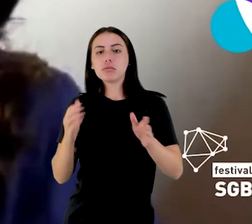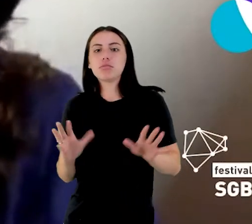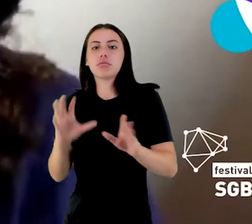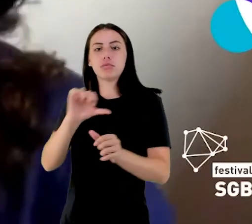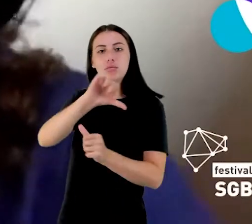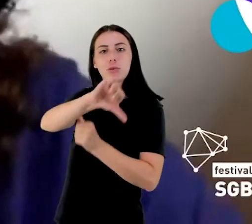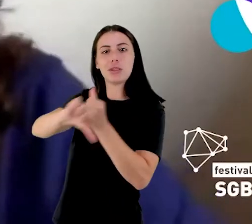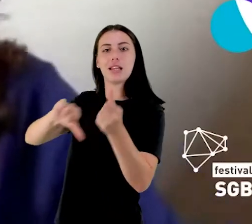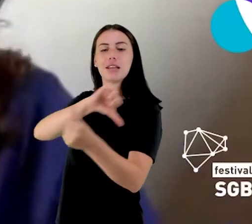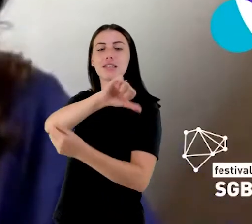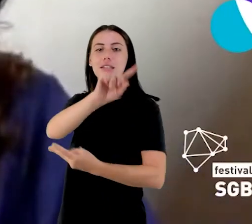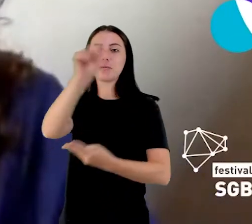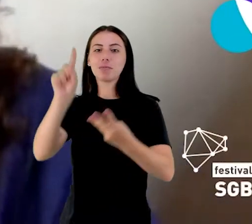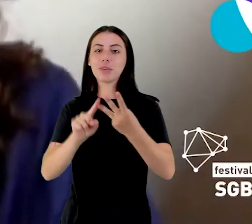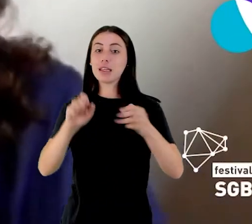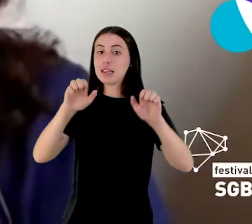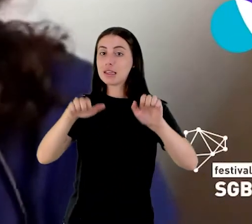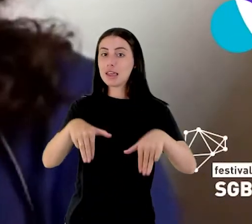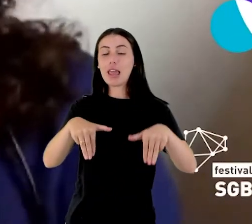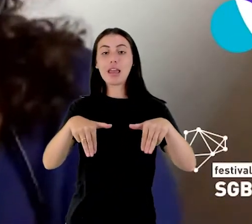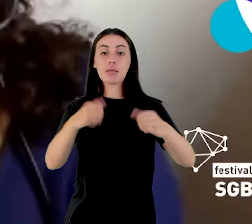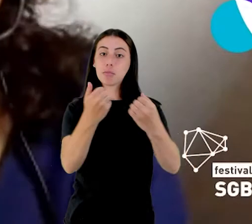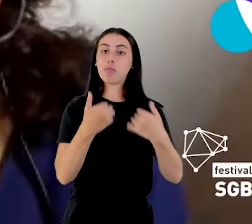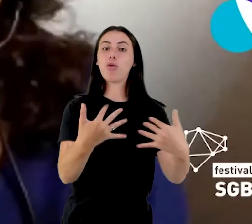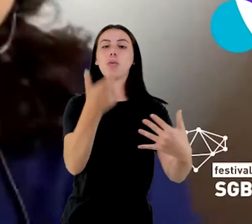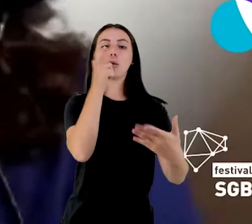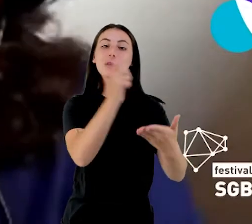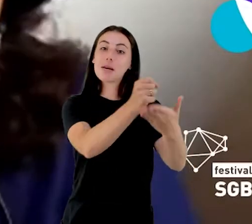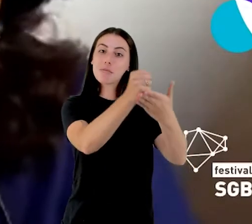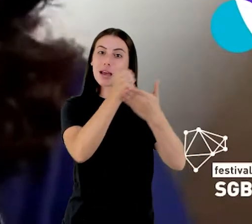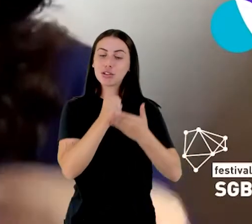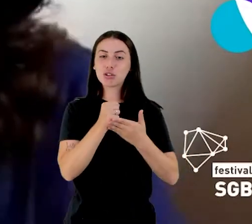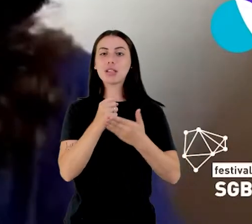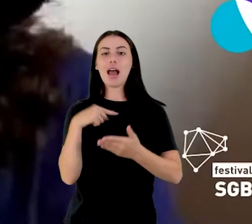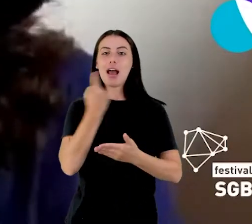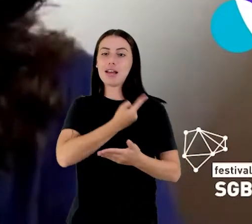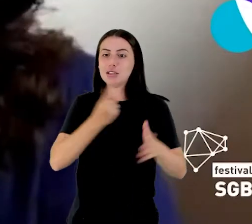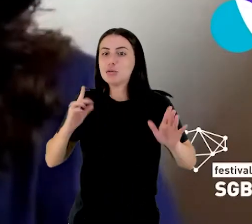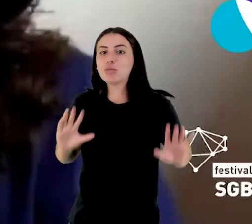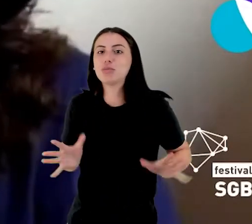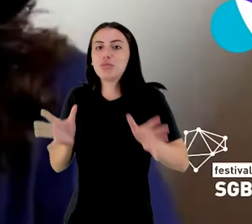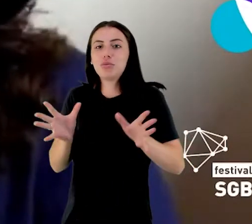de audiência, de criação de vínculo, foi iniciado uma jornada de exibições seguidas